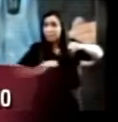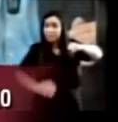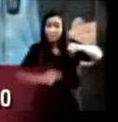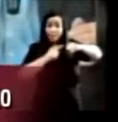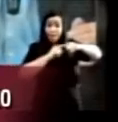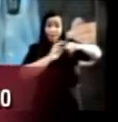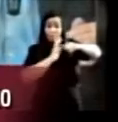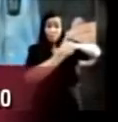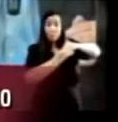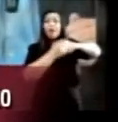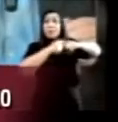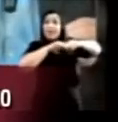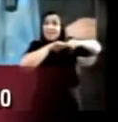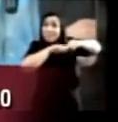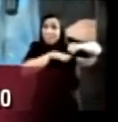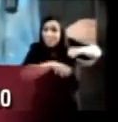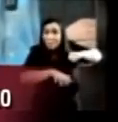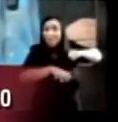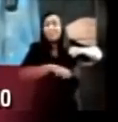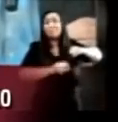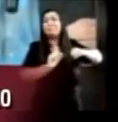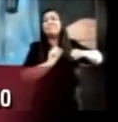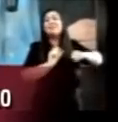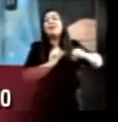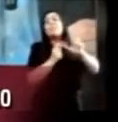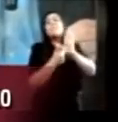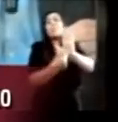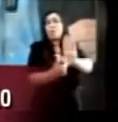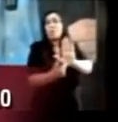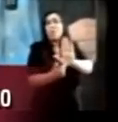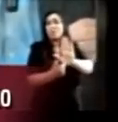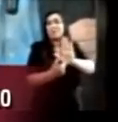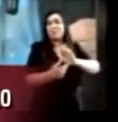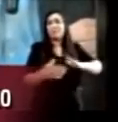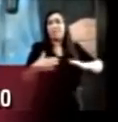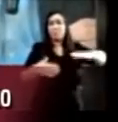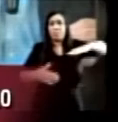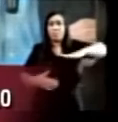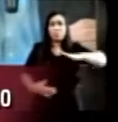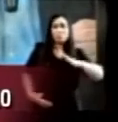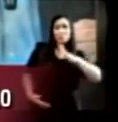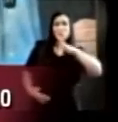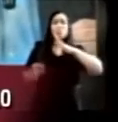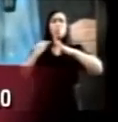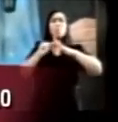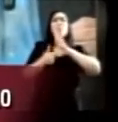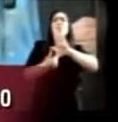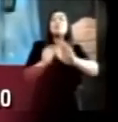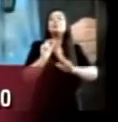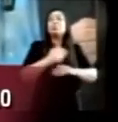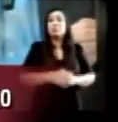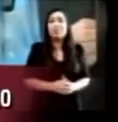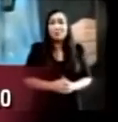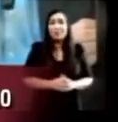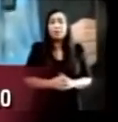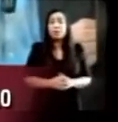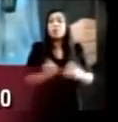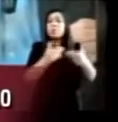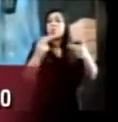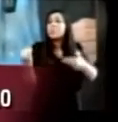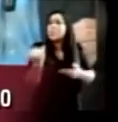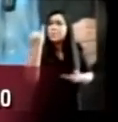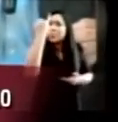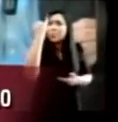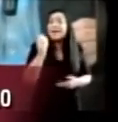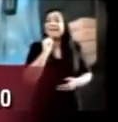baixa. O que mostra essa curva para a gente? Ela mostra uma coisa